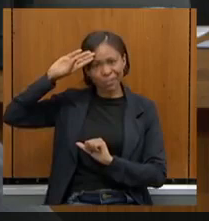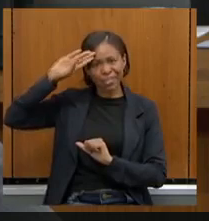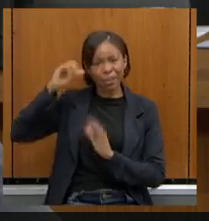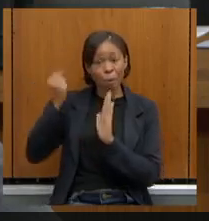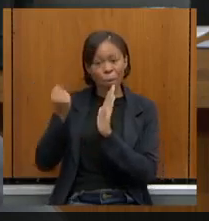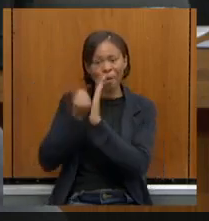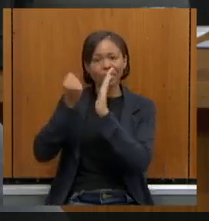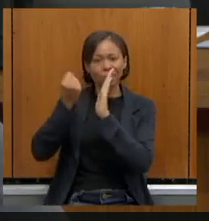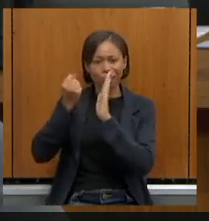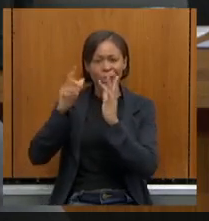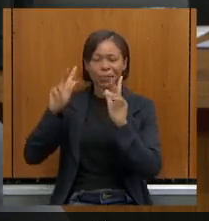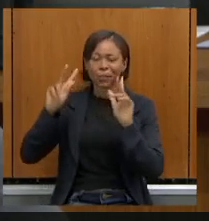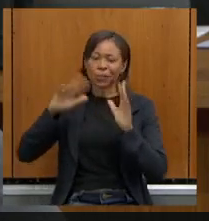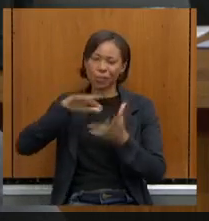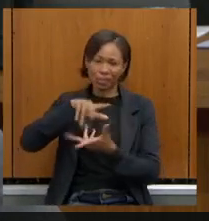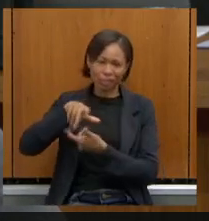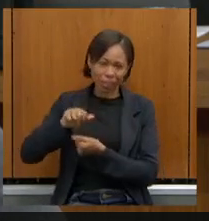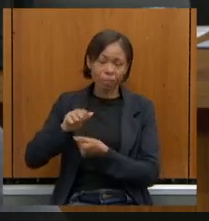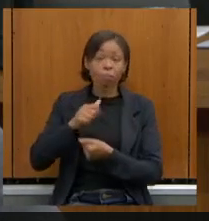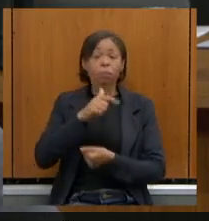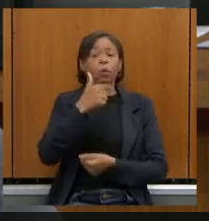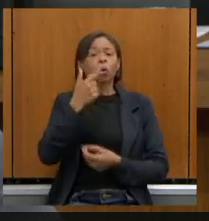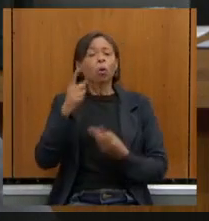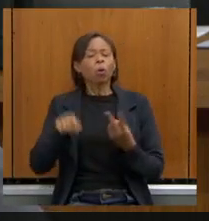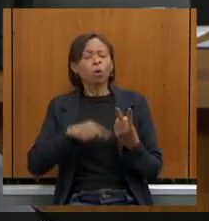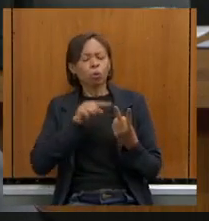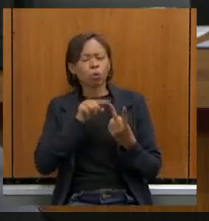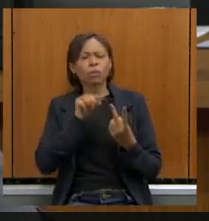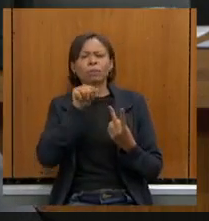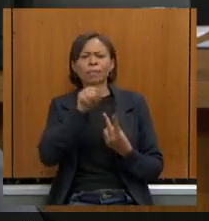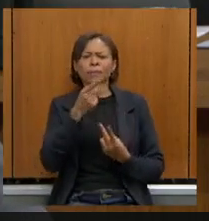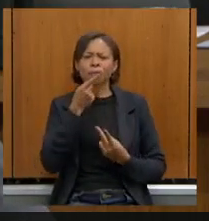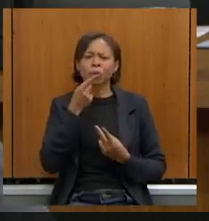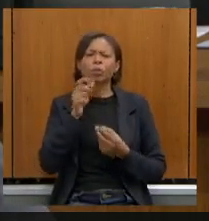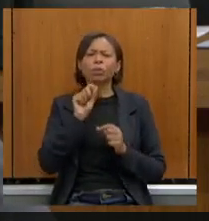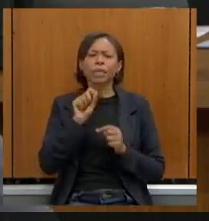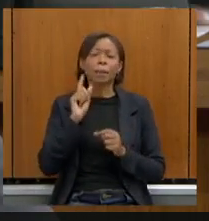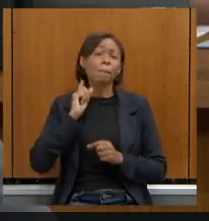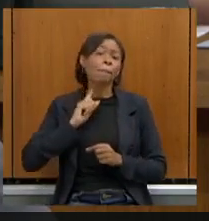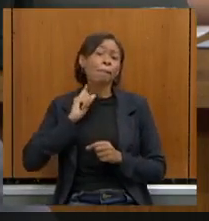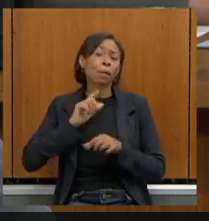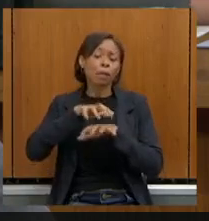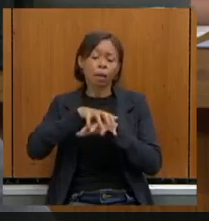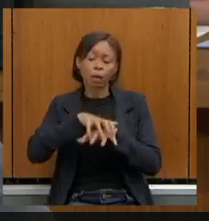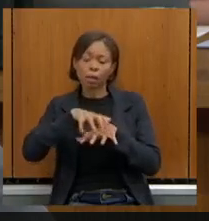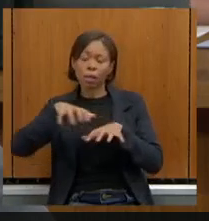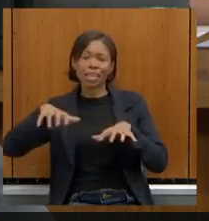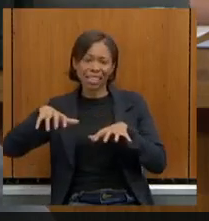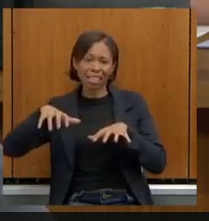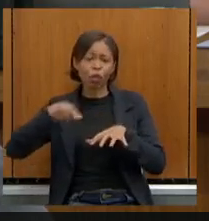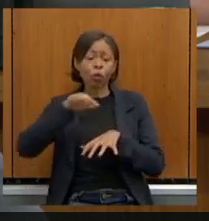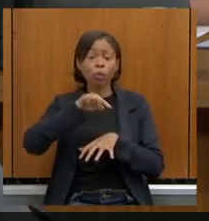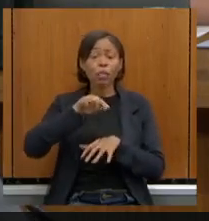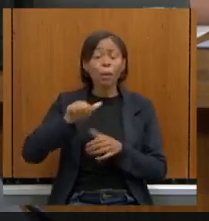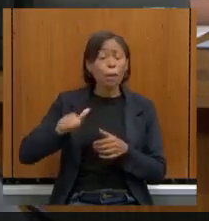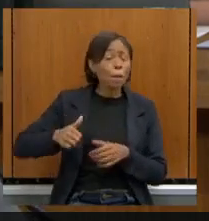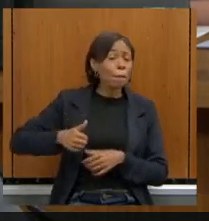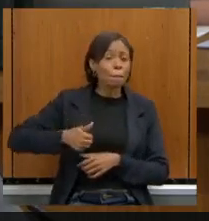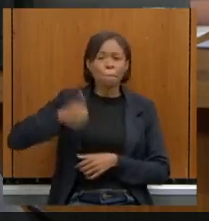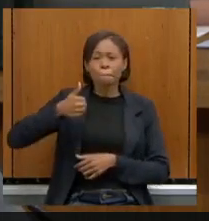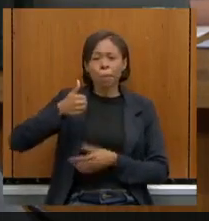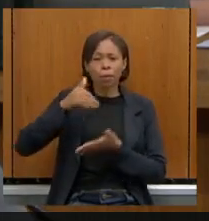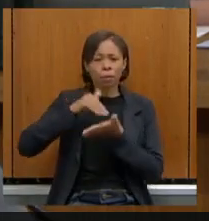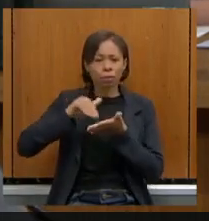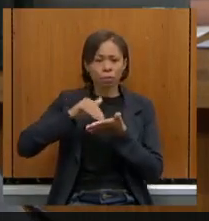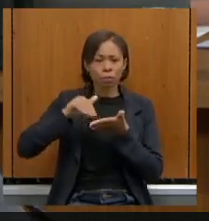E segundo, que você falou aqui do Decentra, Decentra Minas, você também foi o primeiro secretário na história